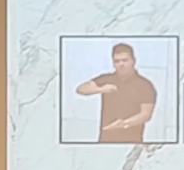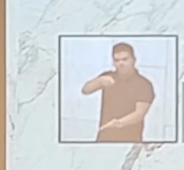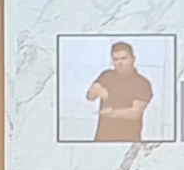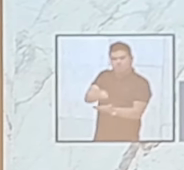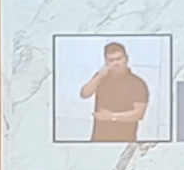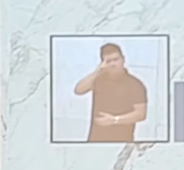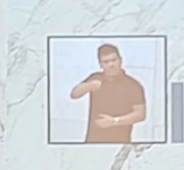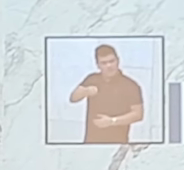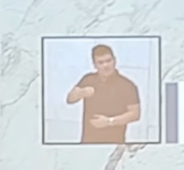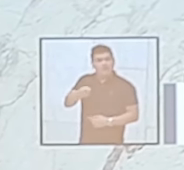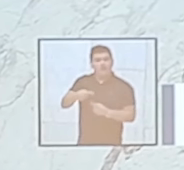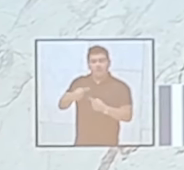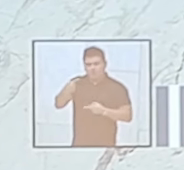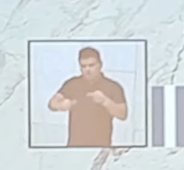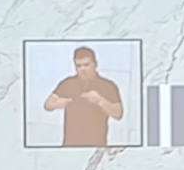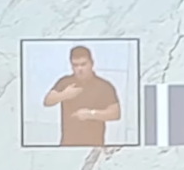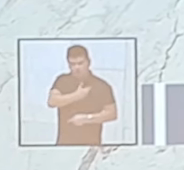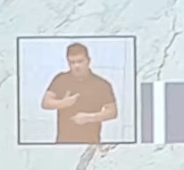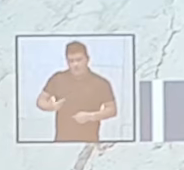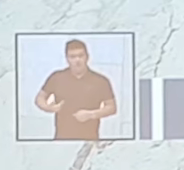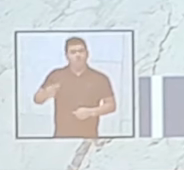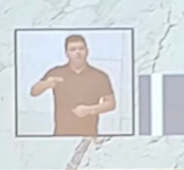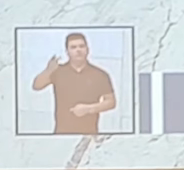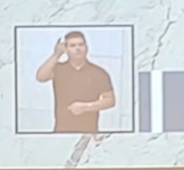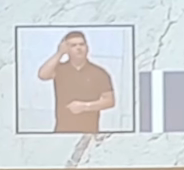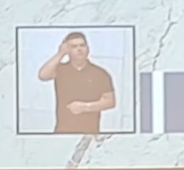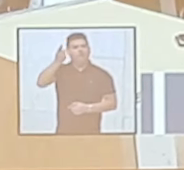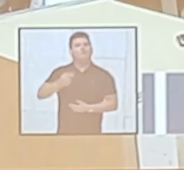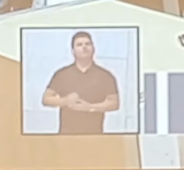será exercido pelo governador eleito do estado de São Paulo.